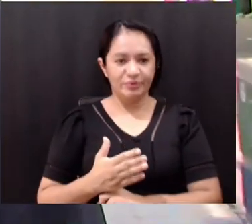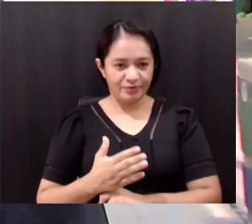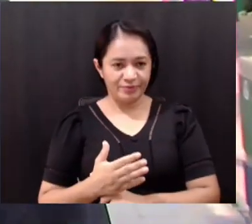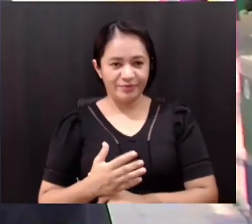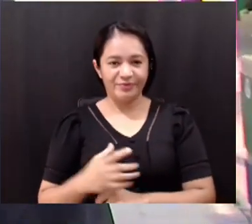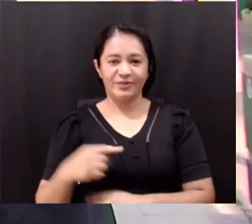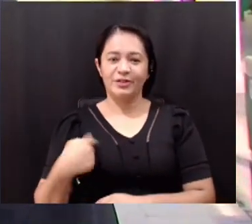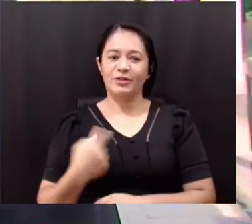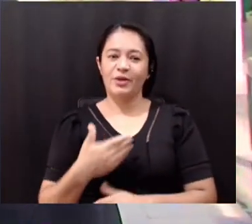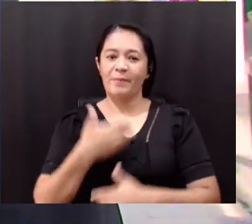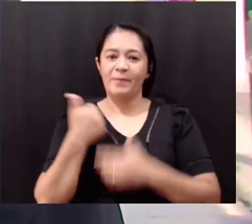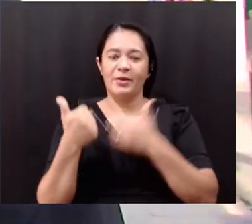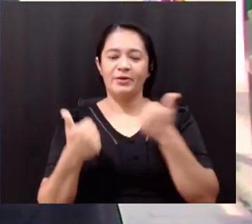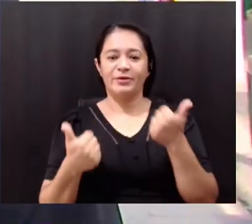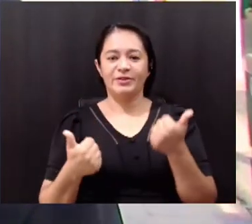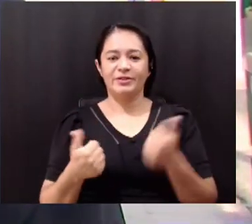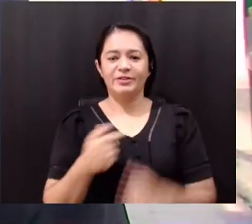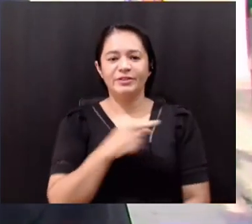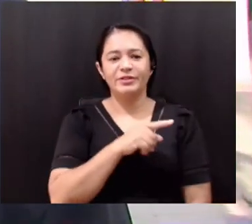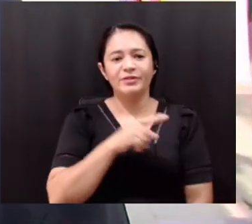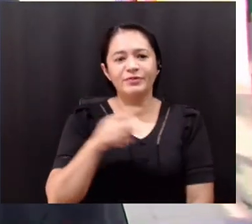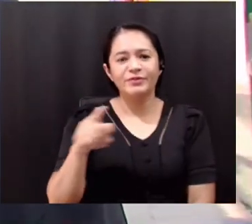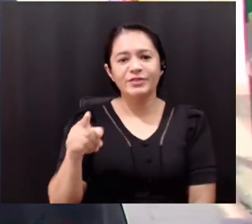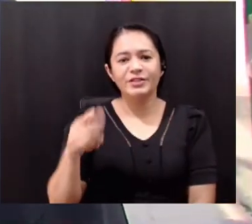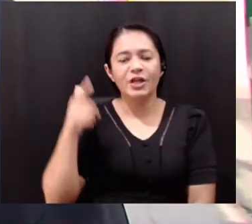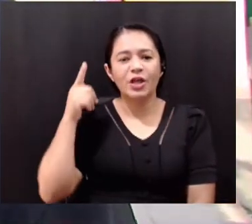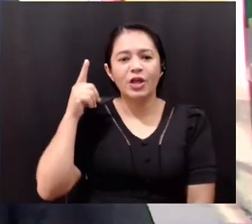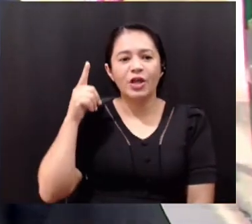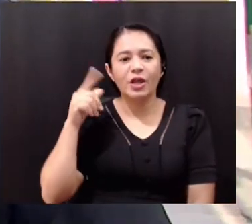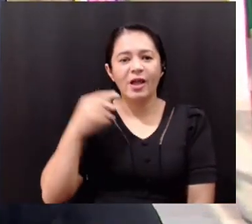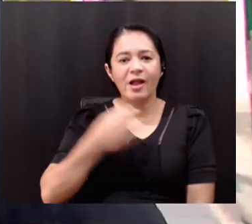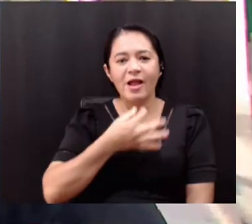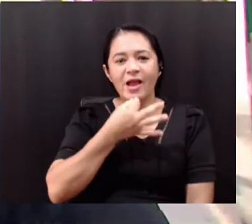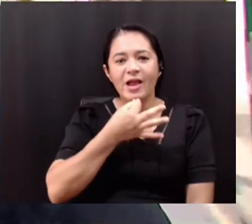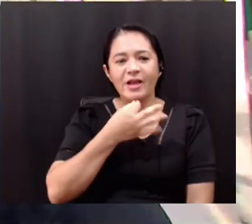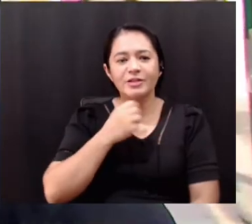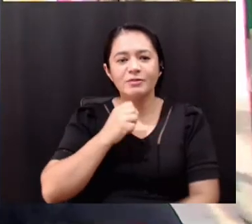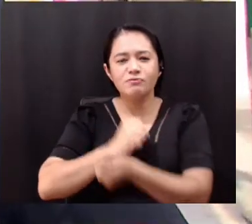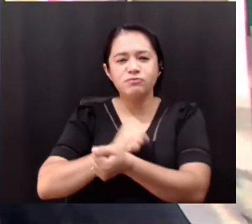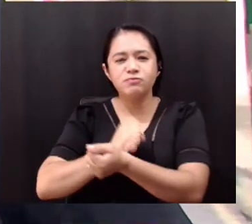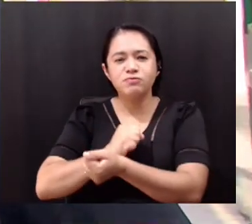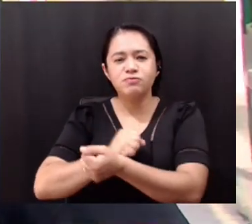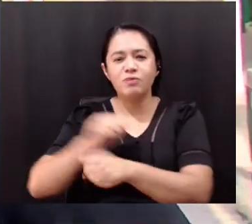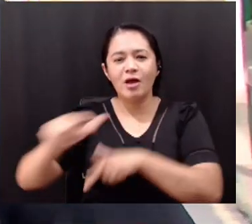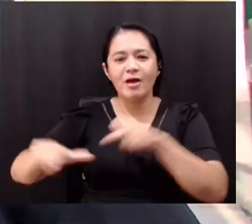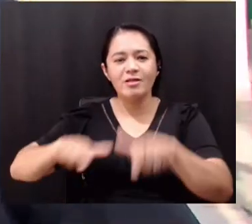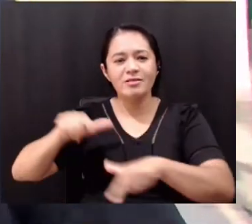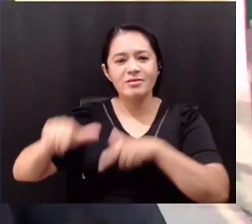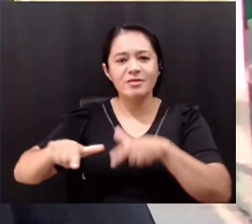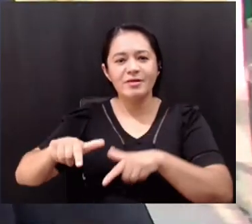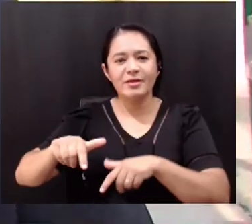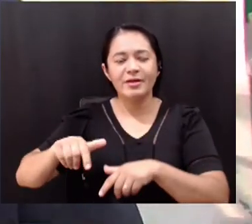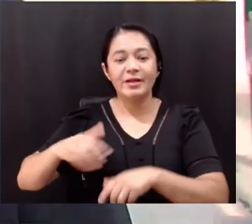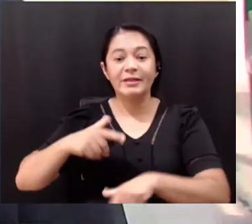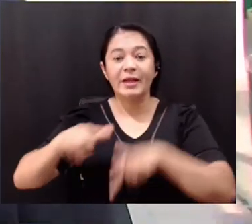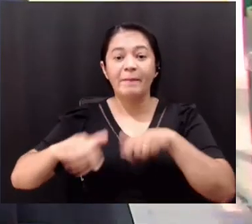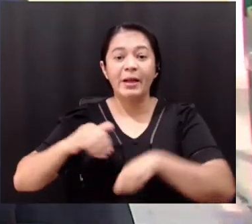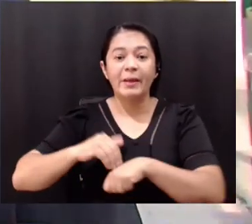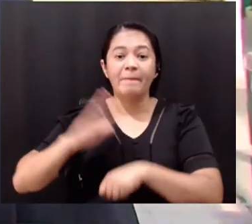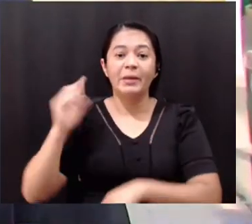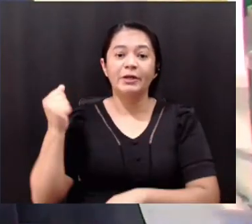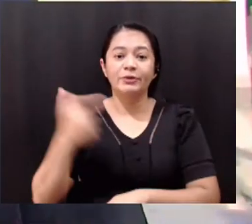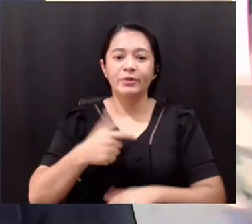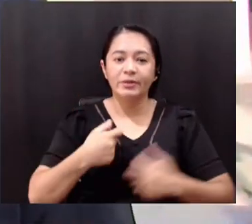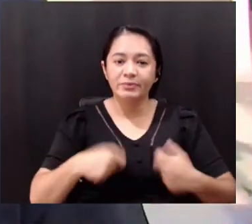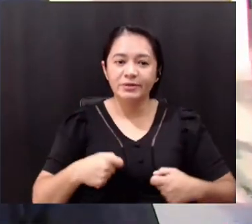Éder, você se considera uma pessoa viciada em trabalho, ou seja, que trabalha mais do que precisa, mais do que o necessário? Eu